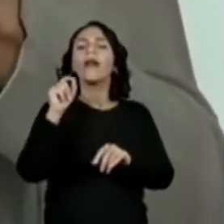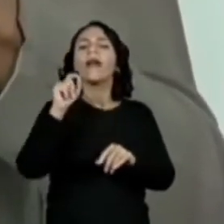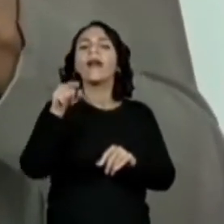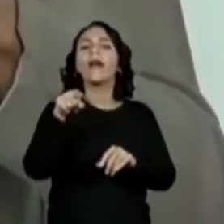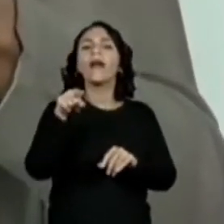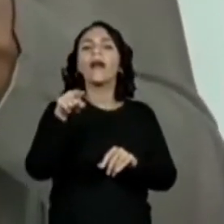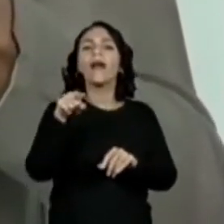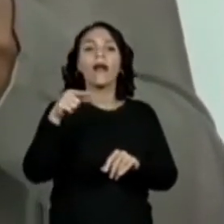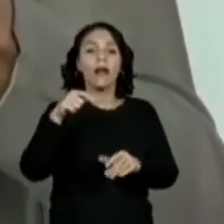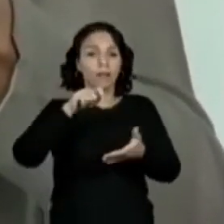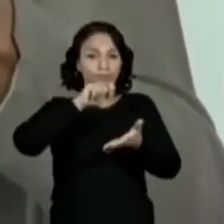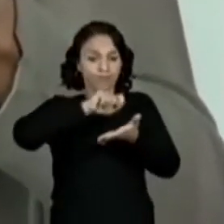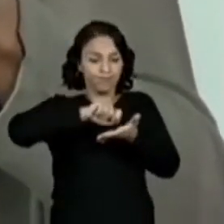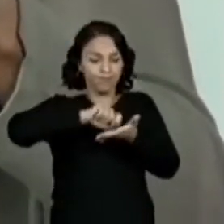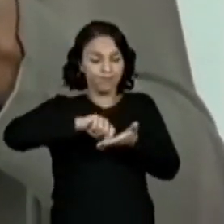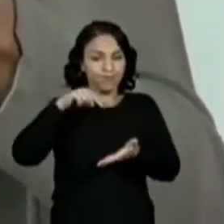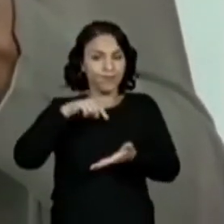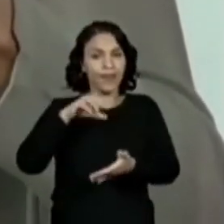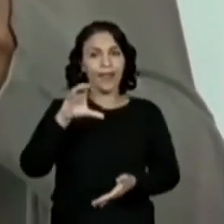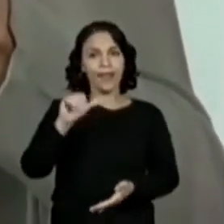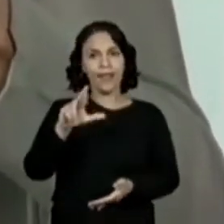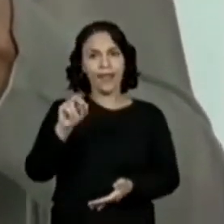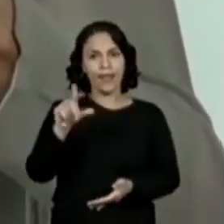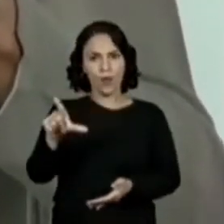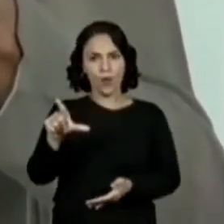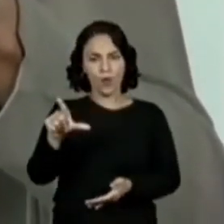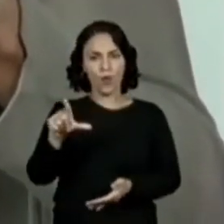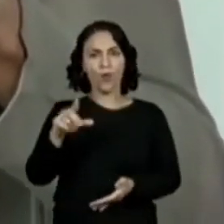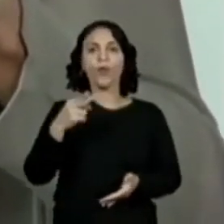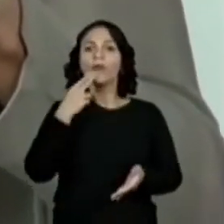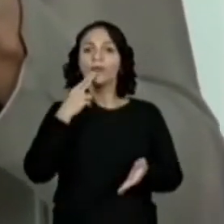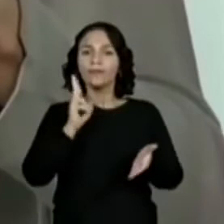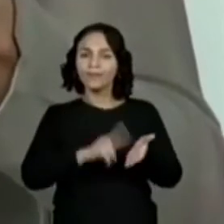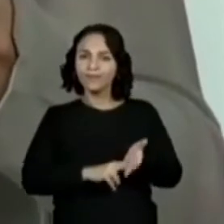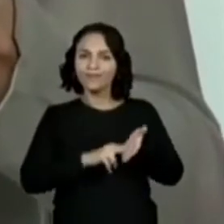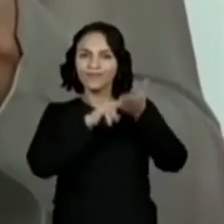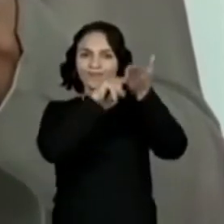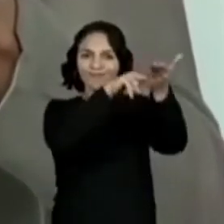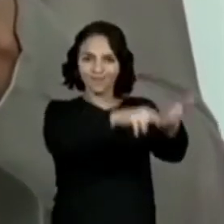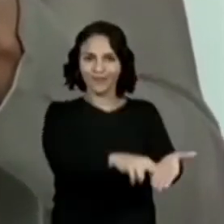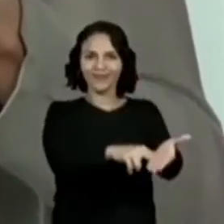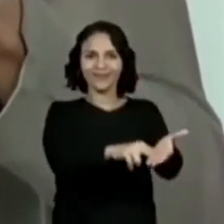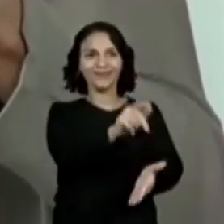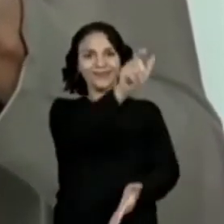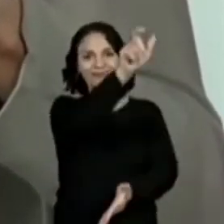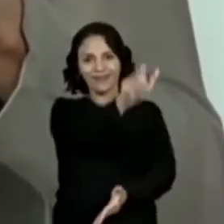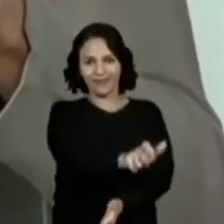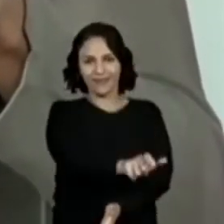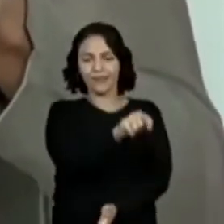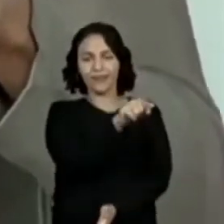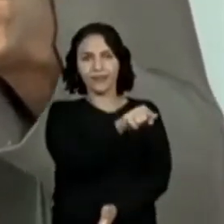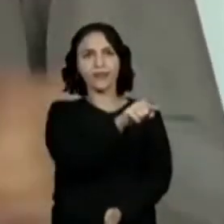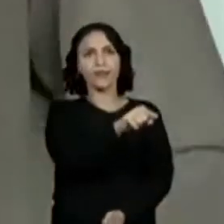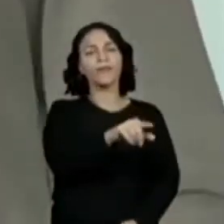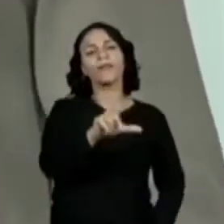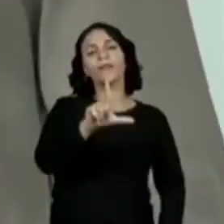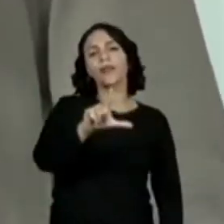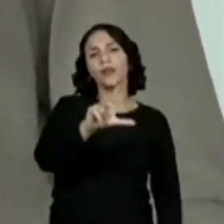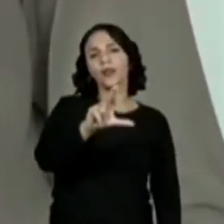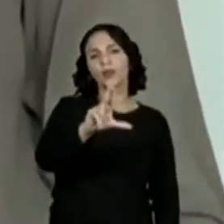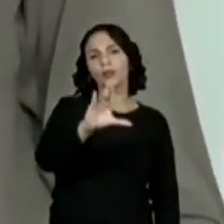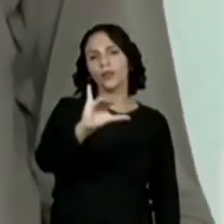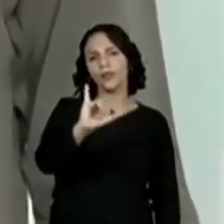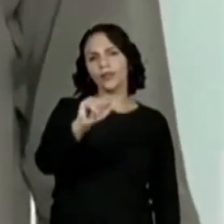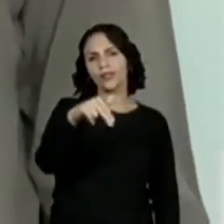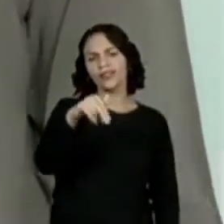tinha como remetente a Carol. E o destinatário, a pessoa para quem era enviada, era a Luciana. O